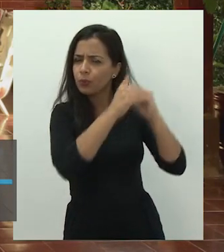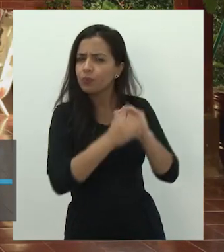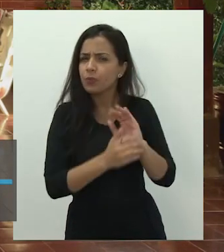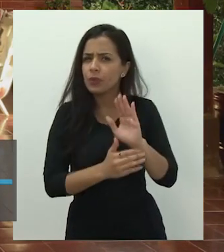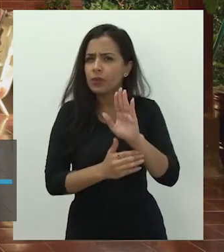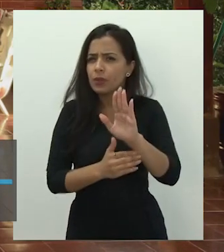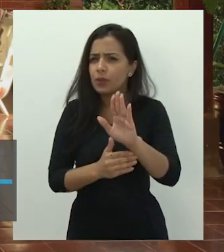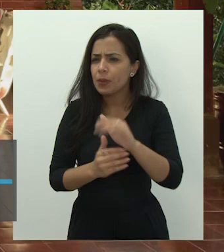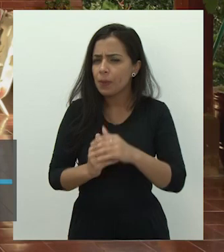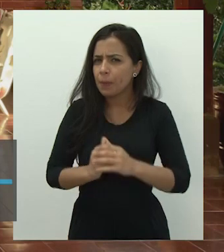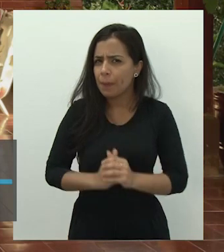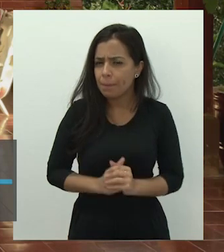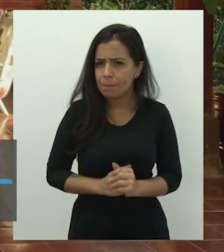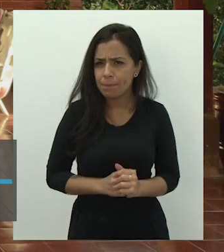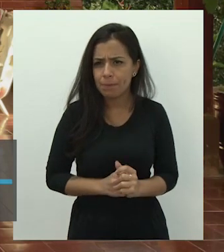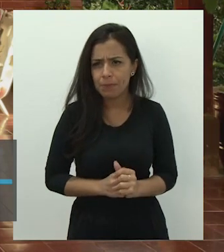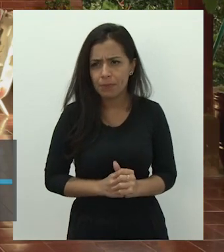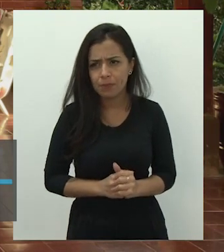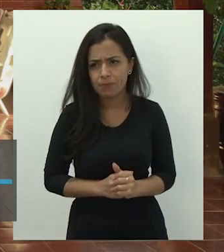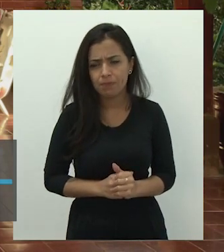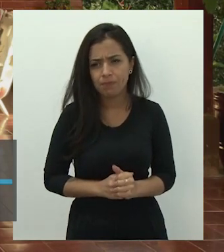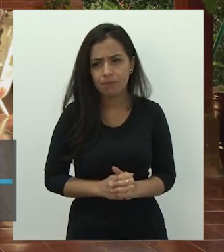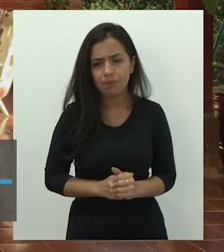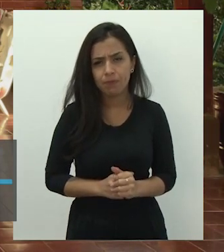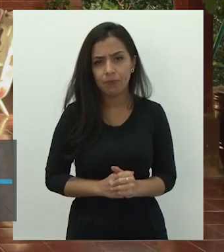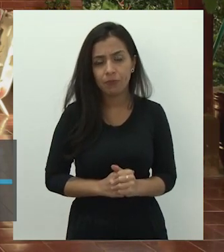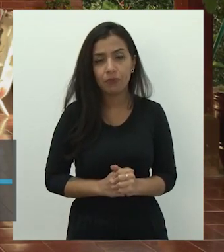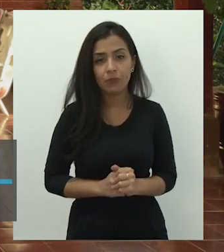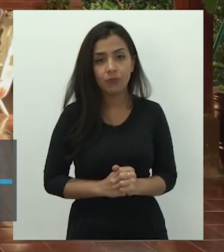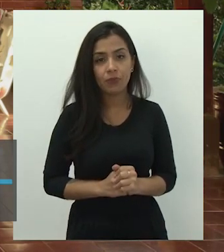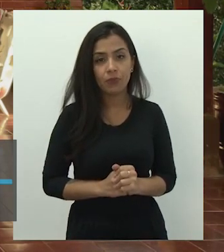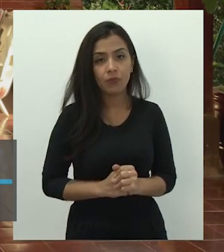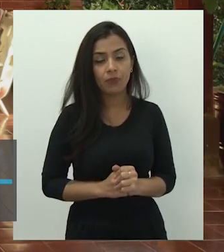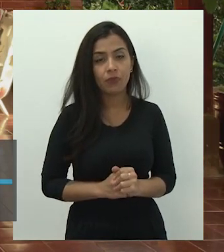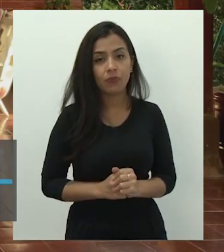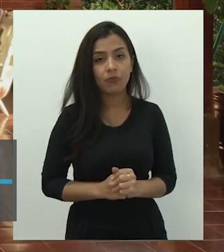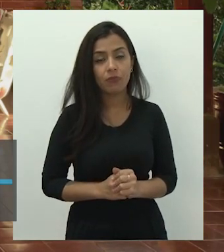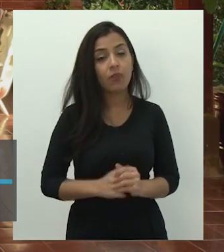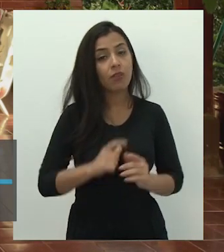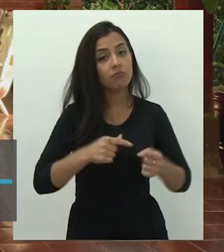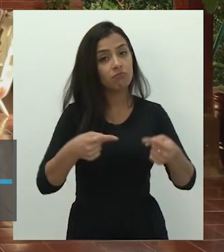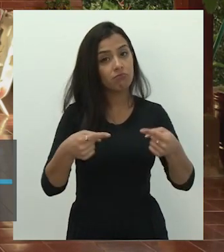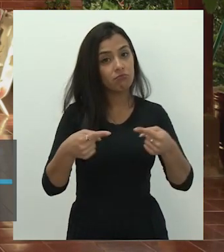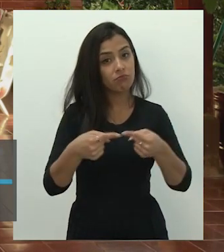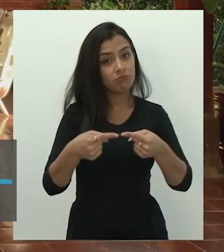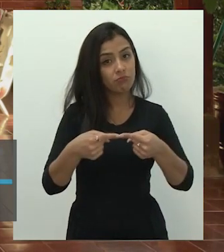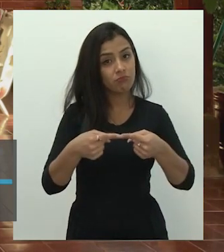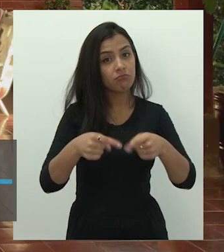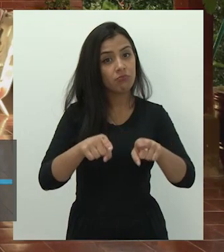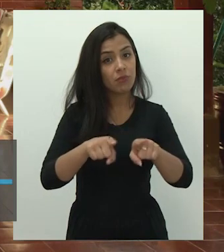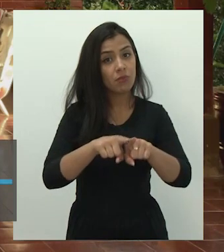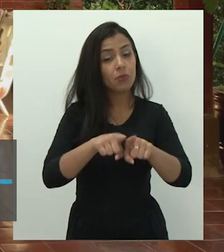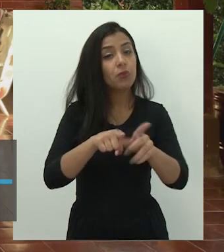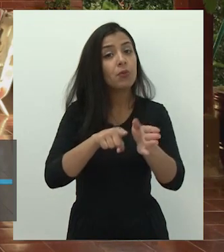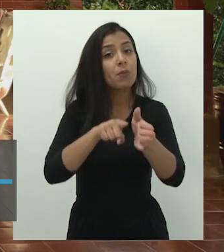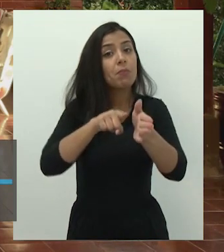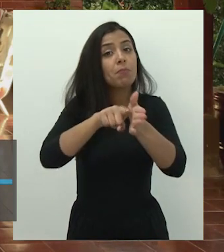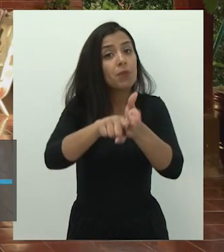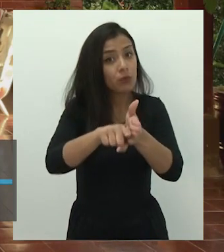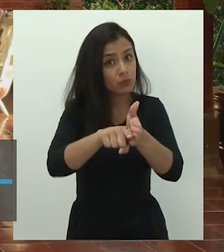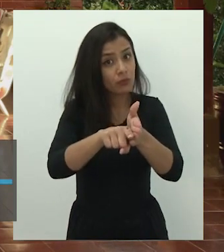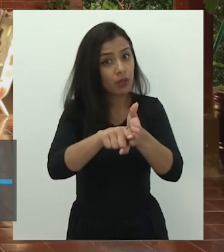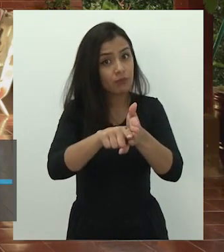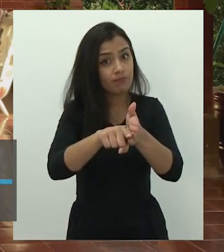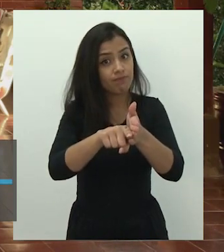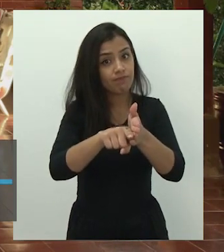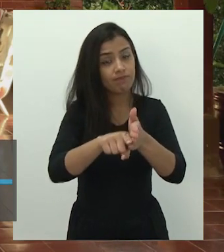Mas promover o pensar está intimamente ligado ao ato de perguntar. E são